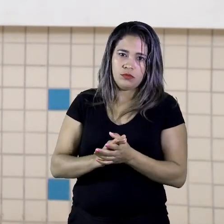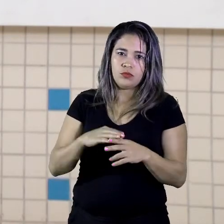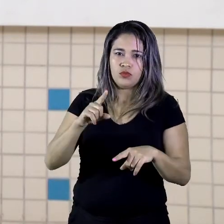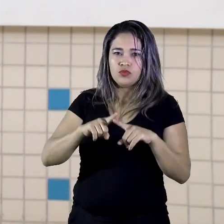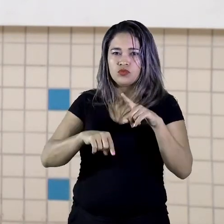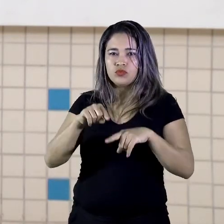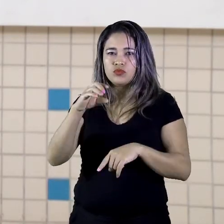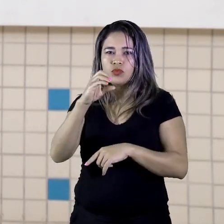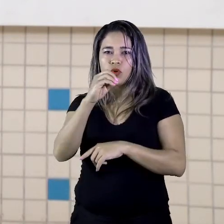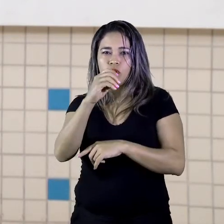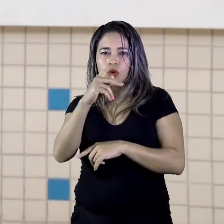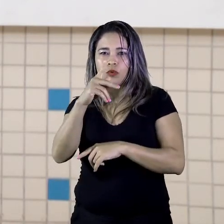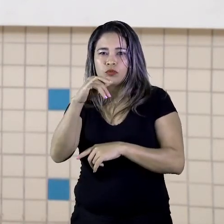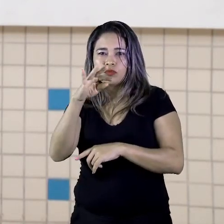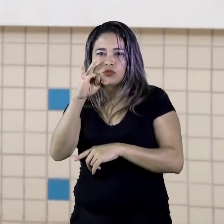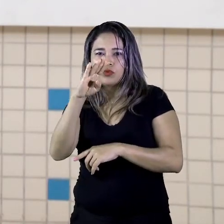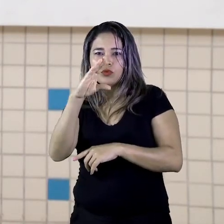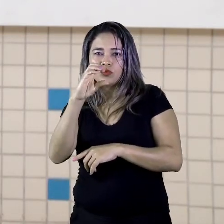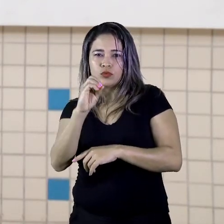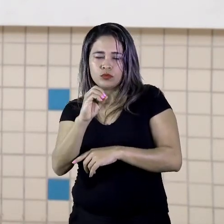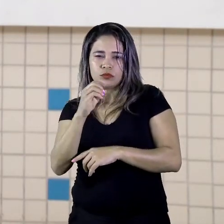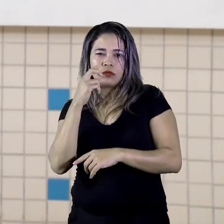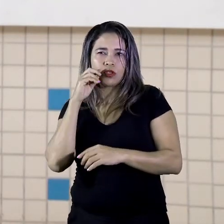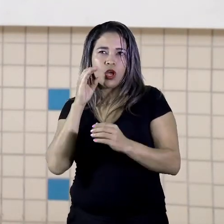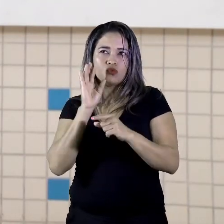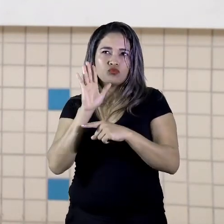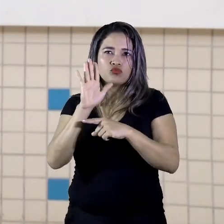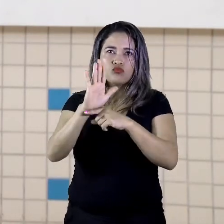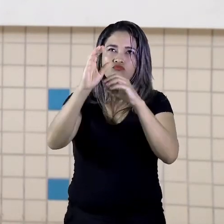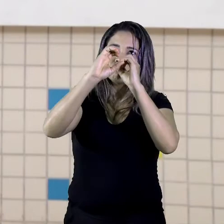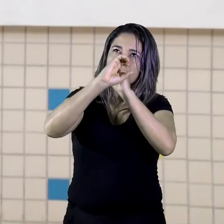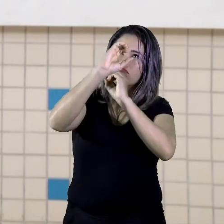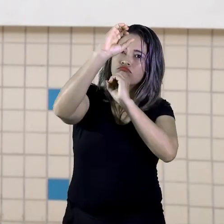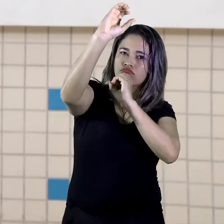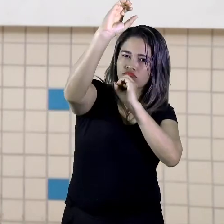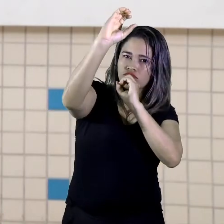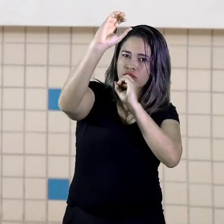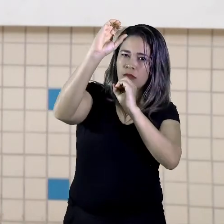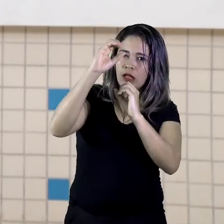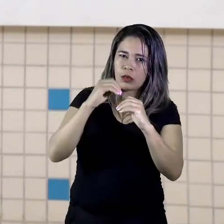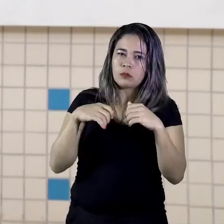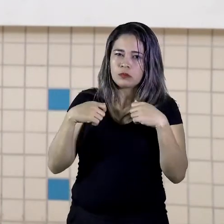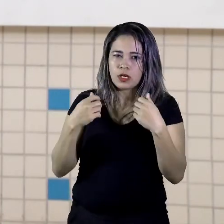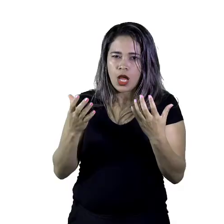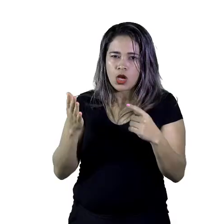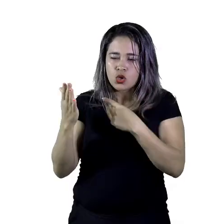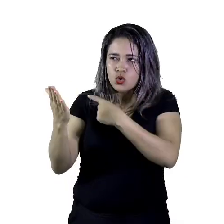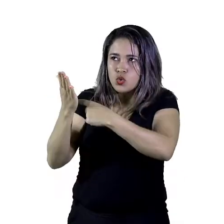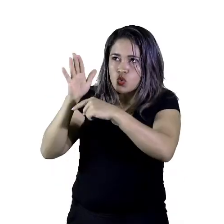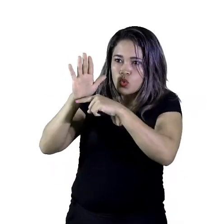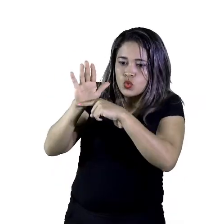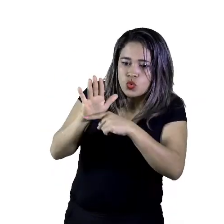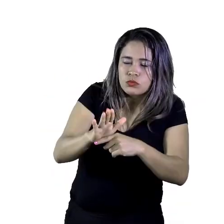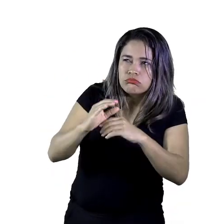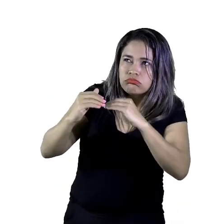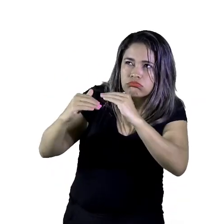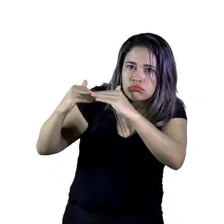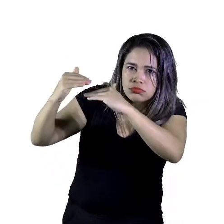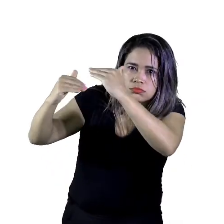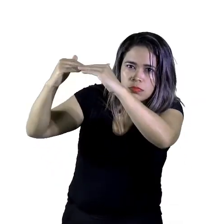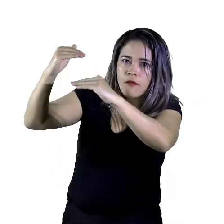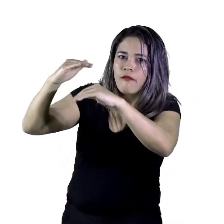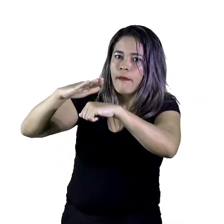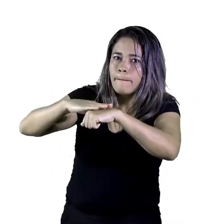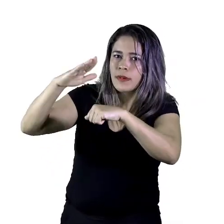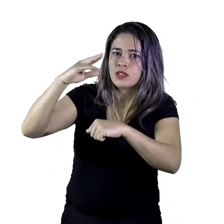que ajudaram a astronomia a crescer cada vez mais, se tornar mais eficiente. Então a gente aprendeu um pouquinho